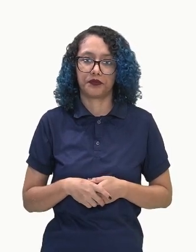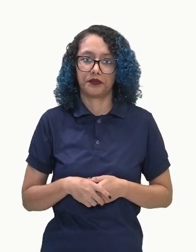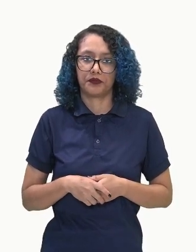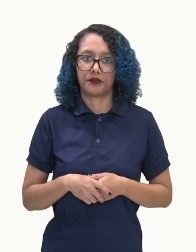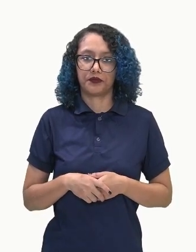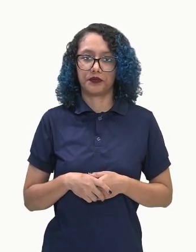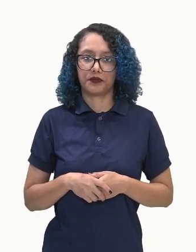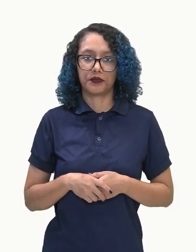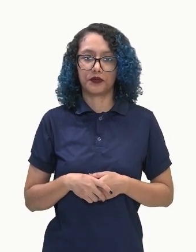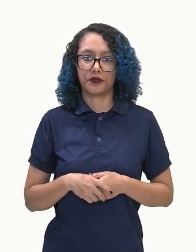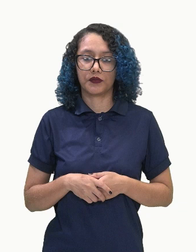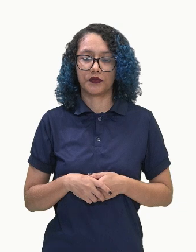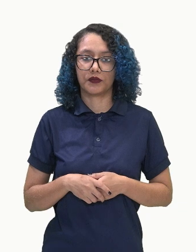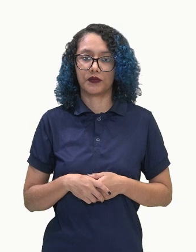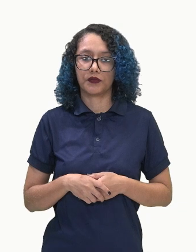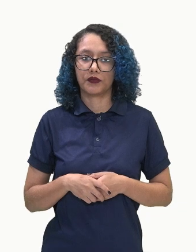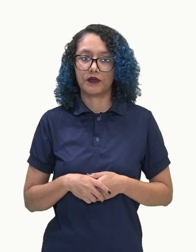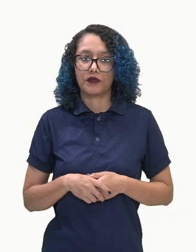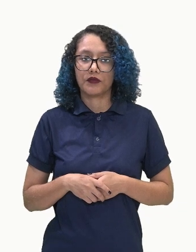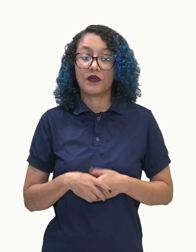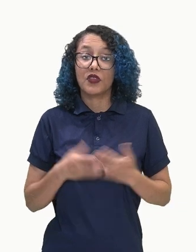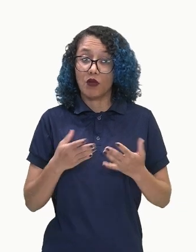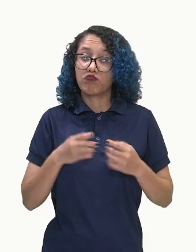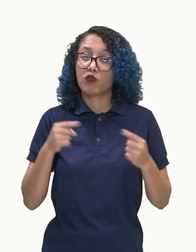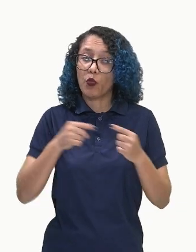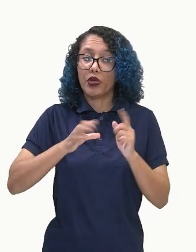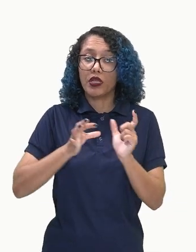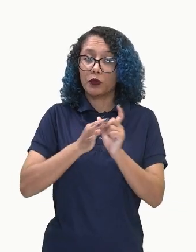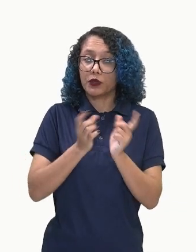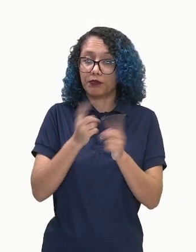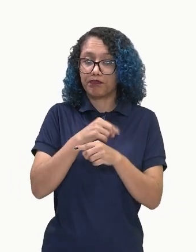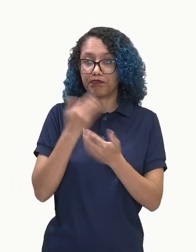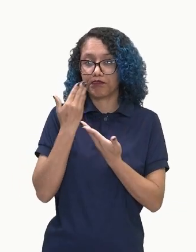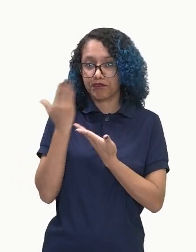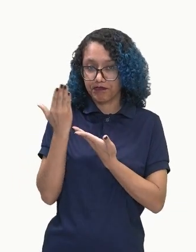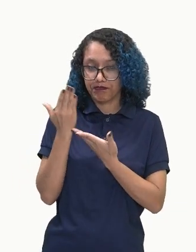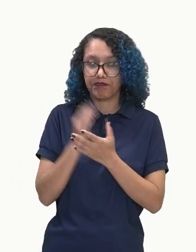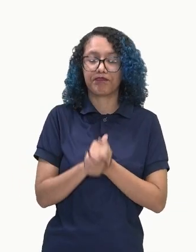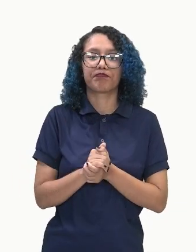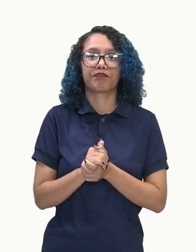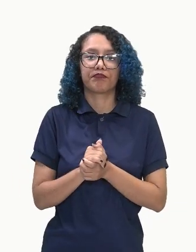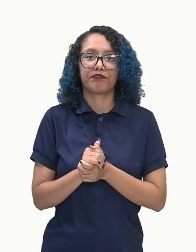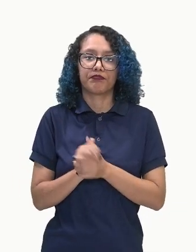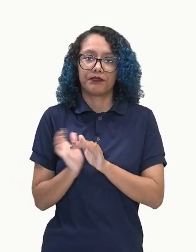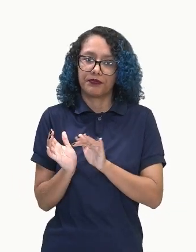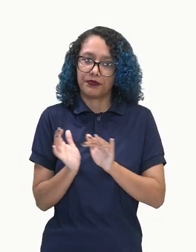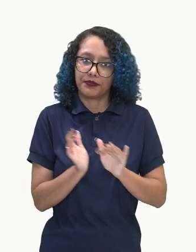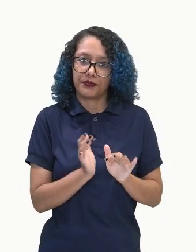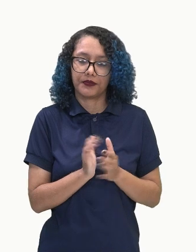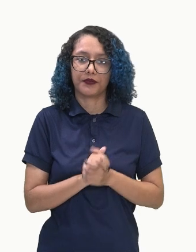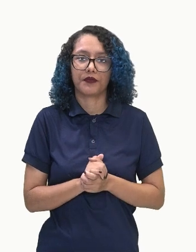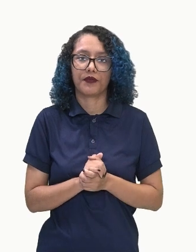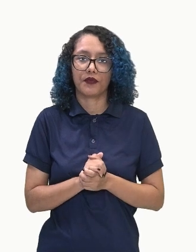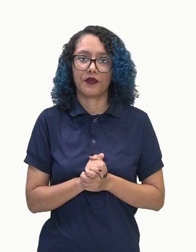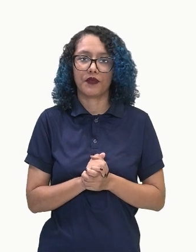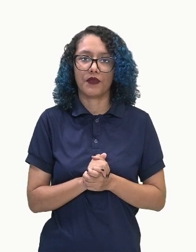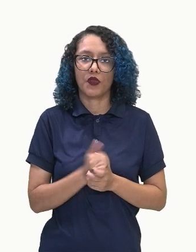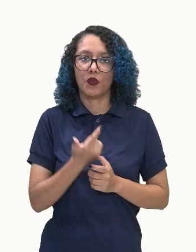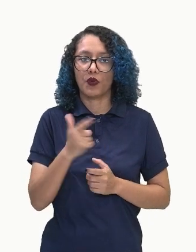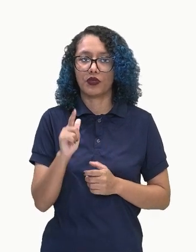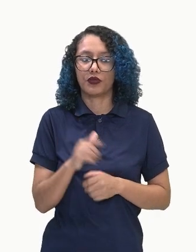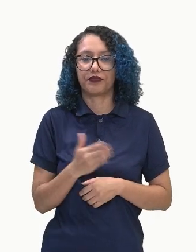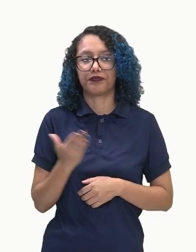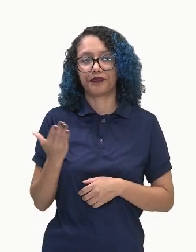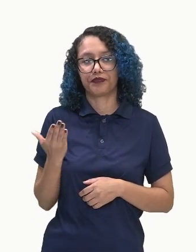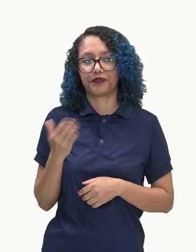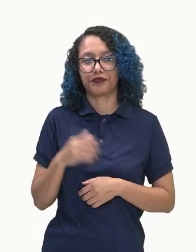assim, contudo. Então, são conjunções adversativas. Vou passar para próximo, que são as